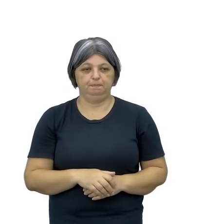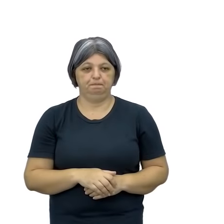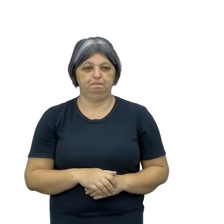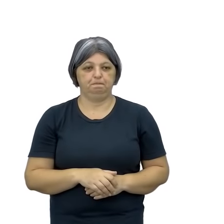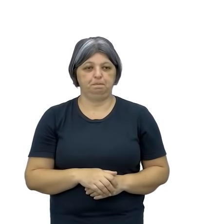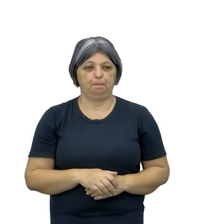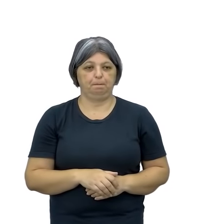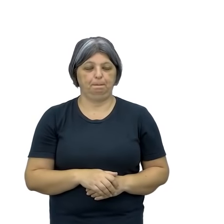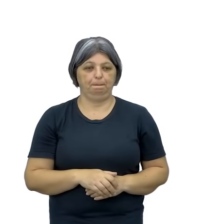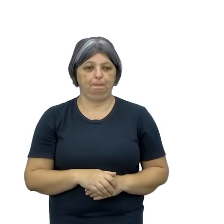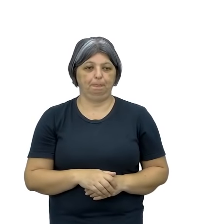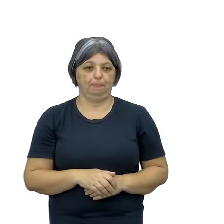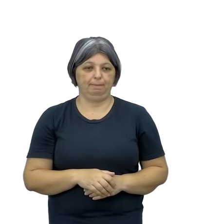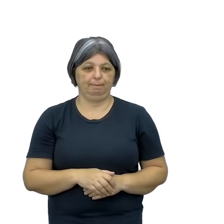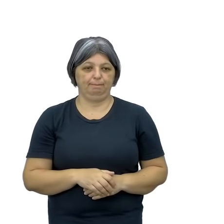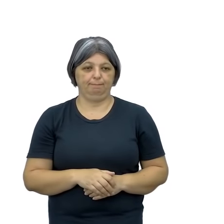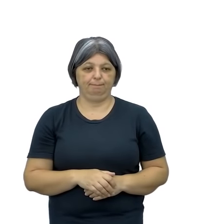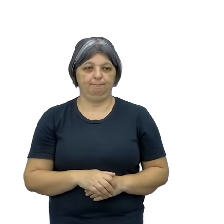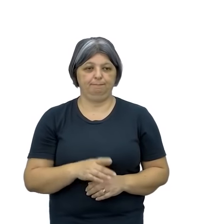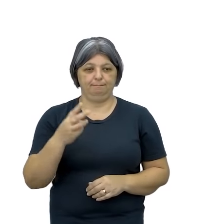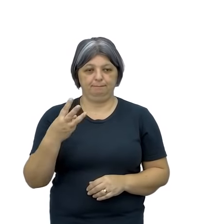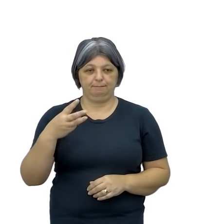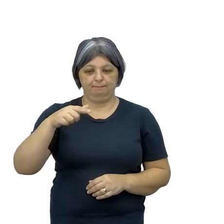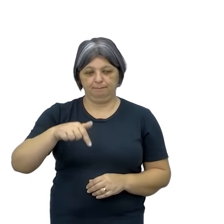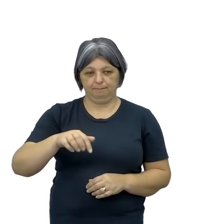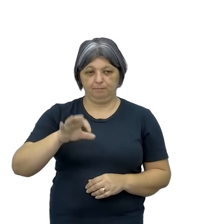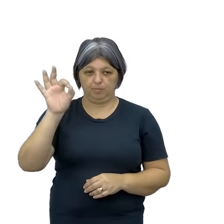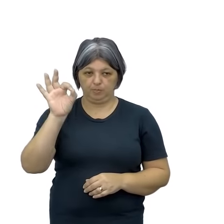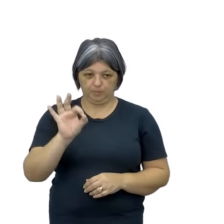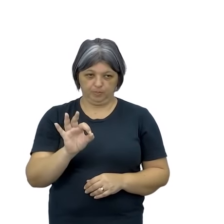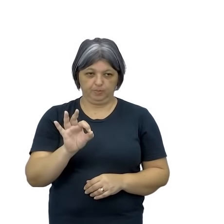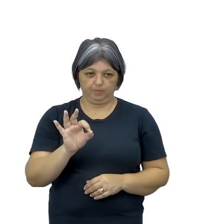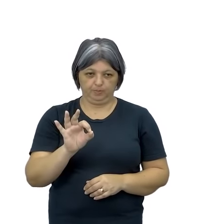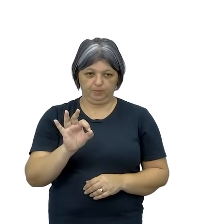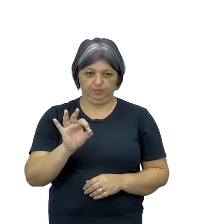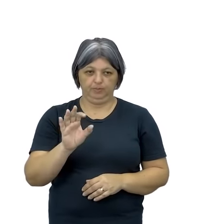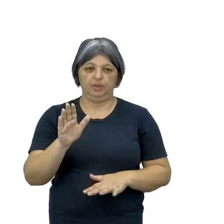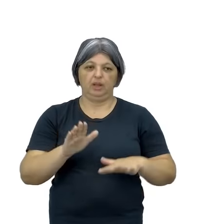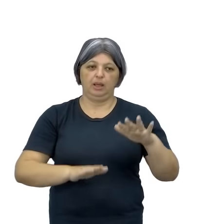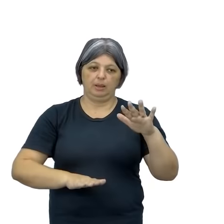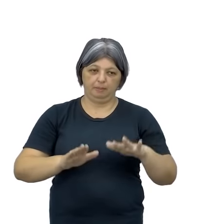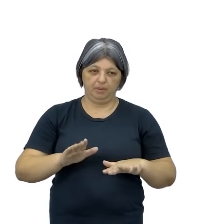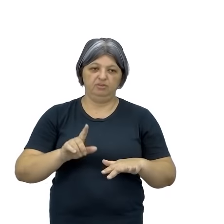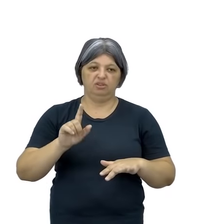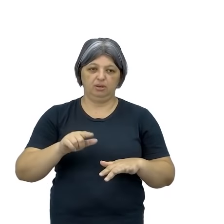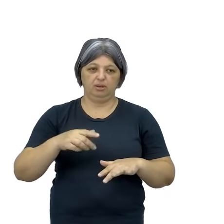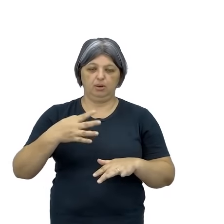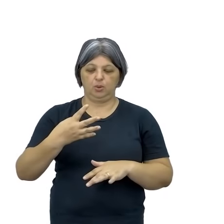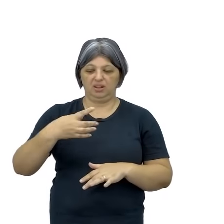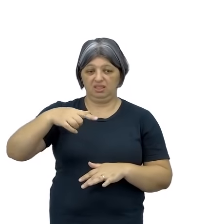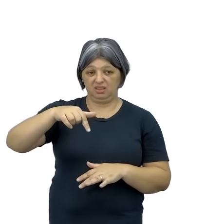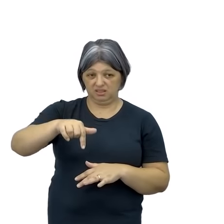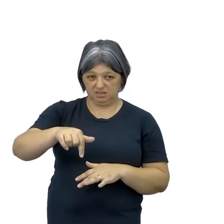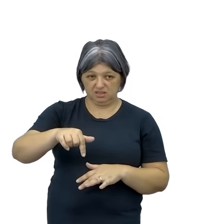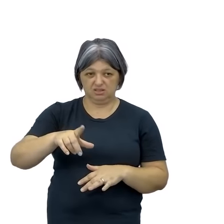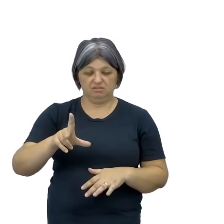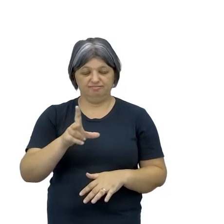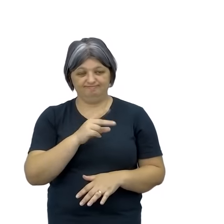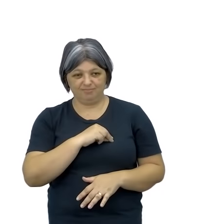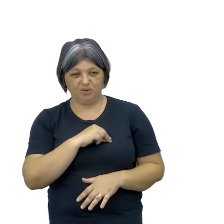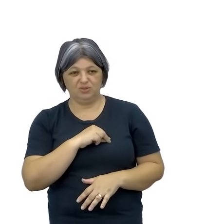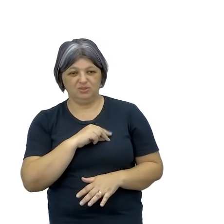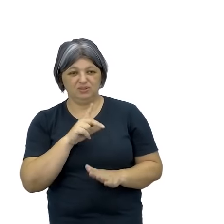né? Foi de 37%, e a média da rede 47%. Alguns professores falam, nossa, que baixo,